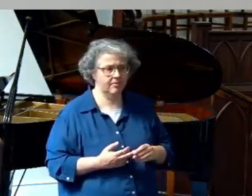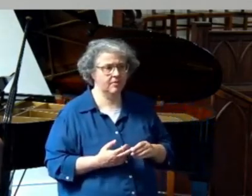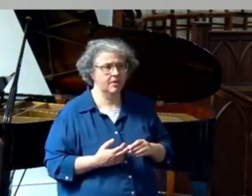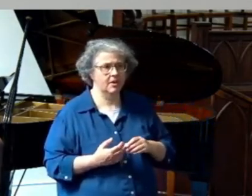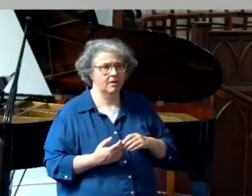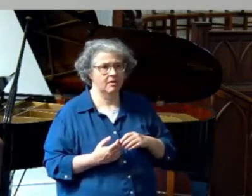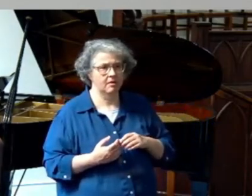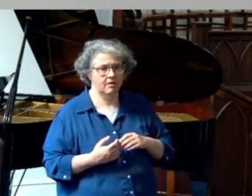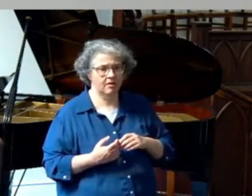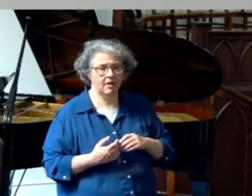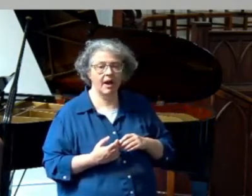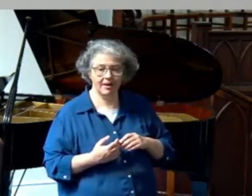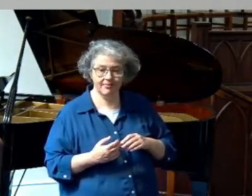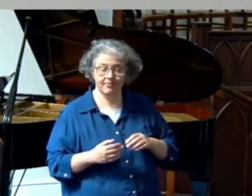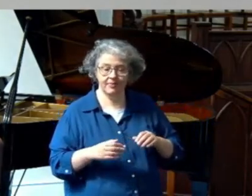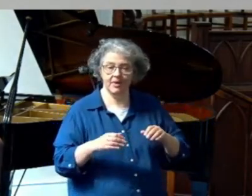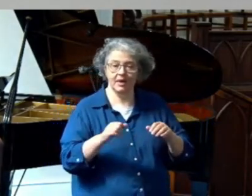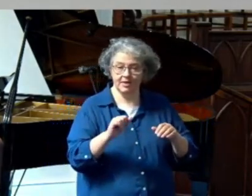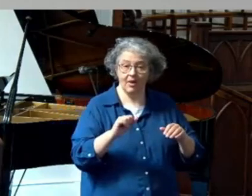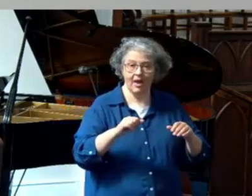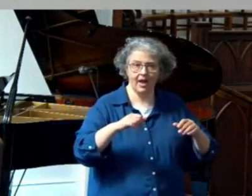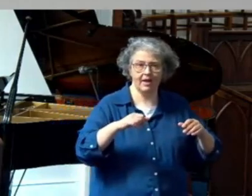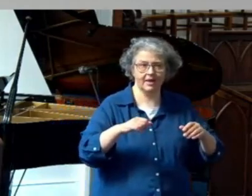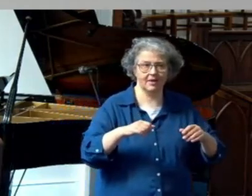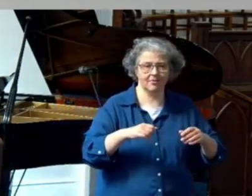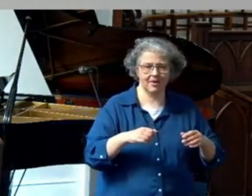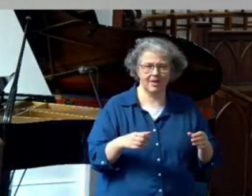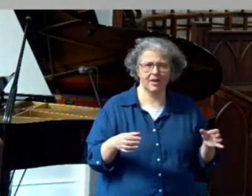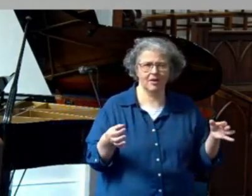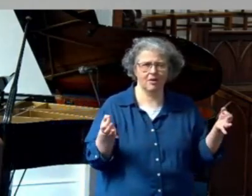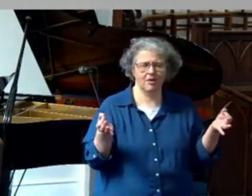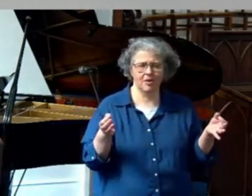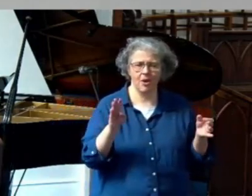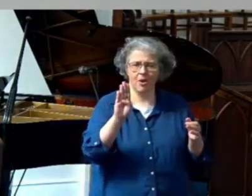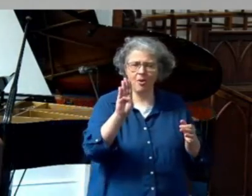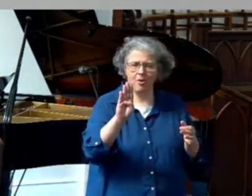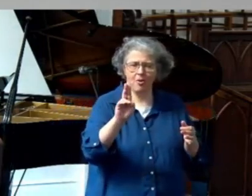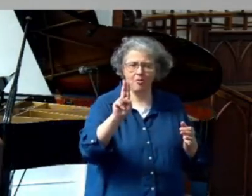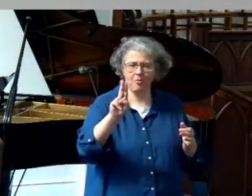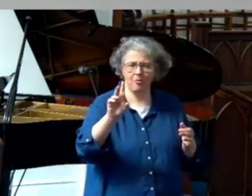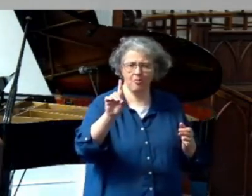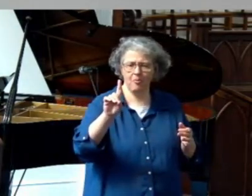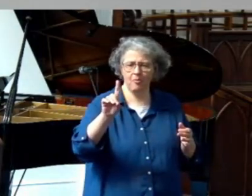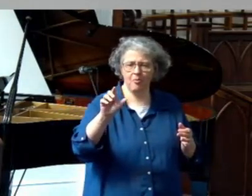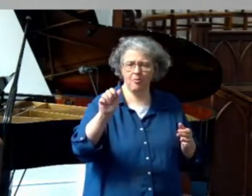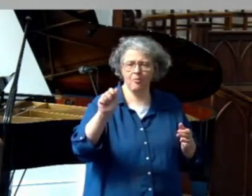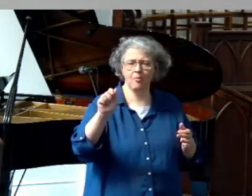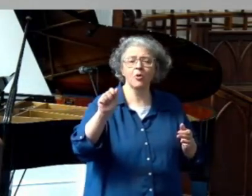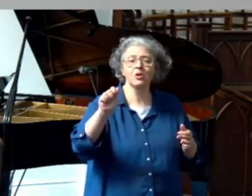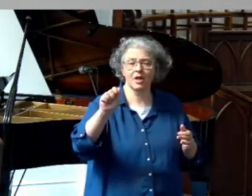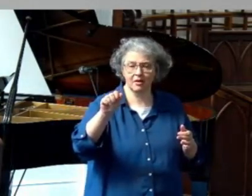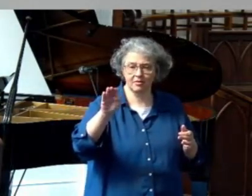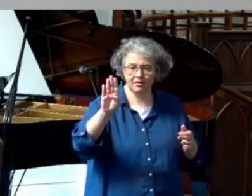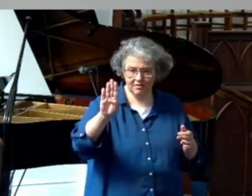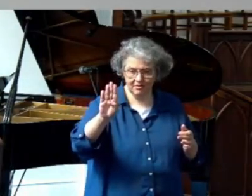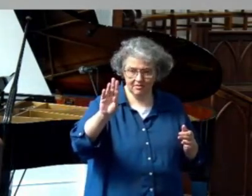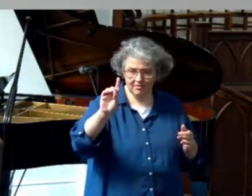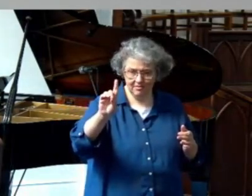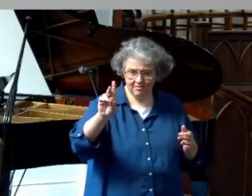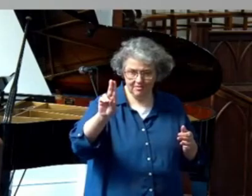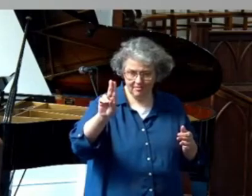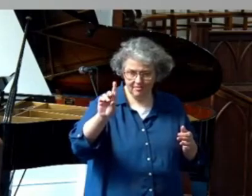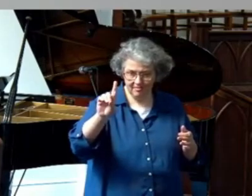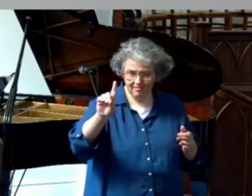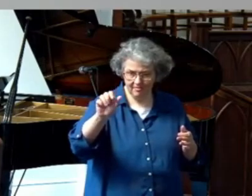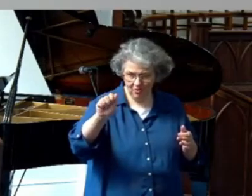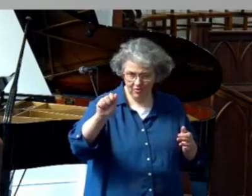Por isso, para Buda, a vida é composta de desejos e apegos que causam sofrimento. E o caminho